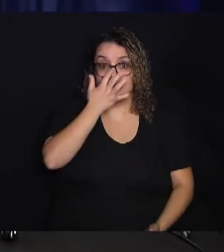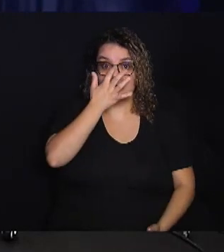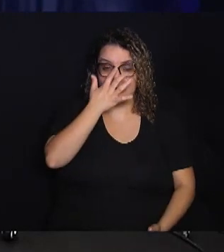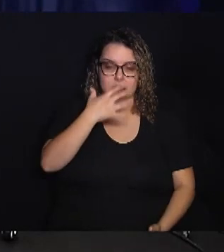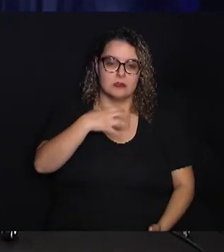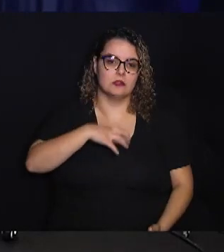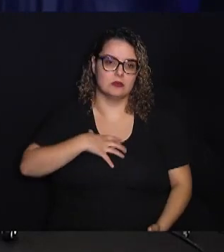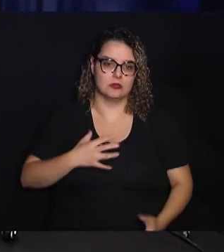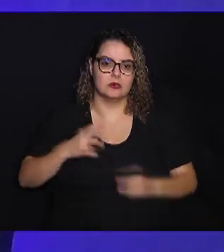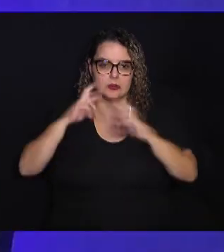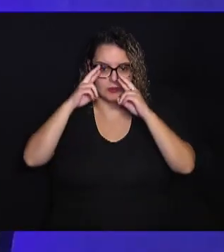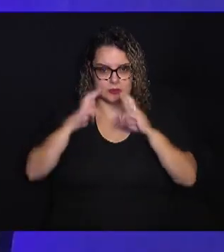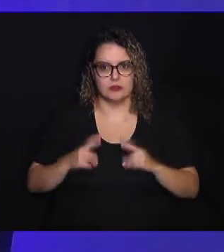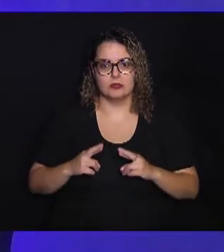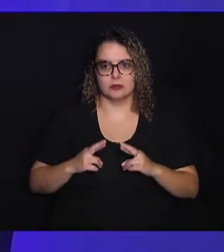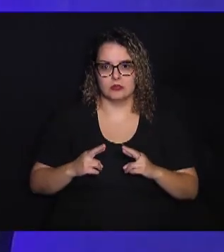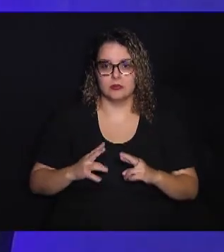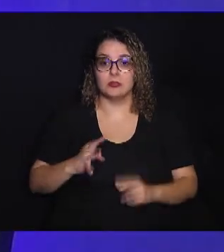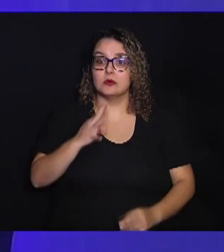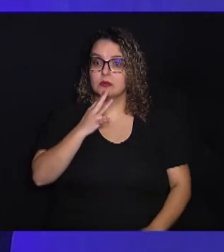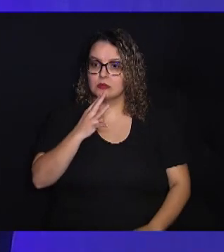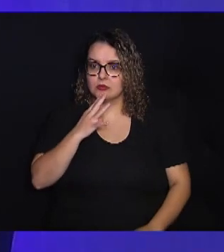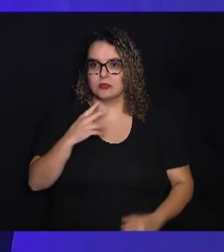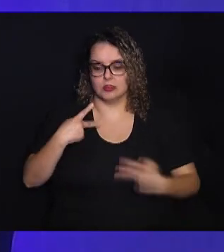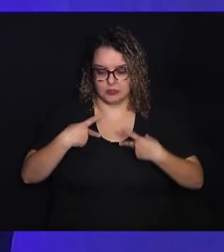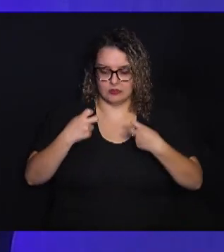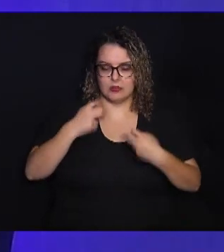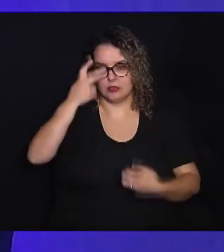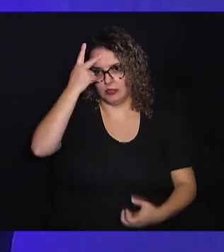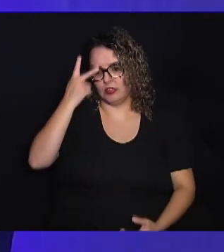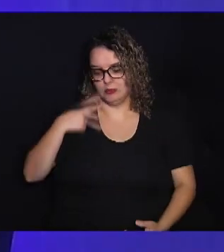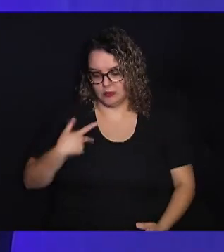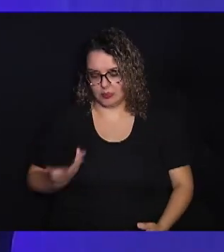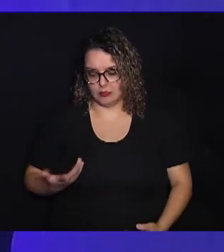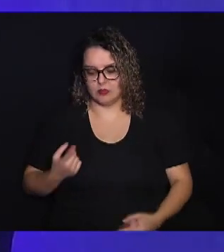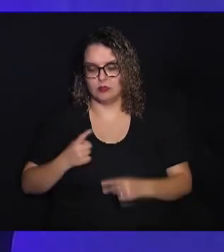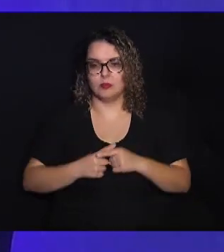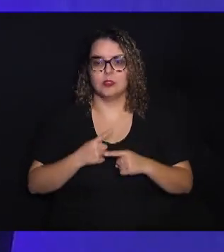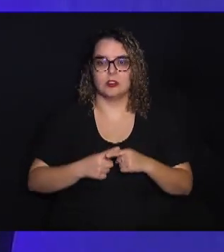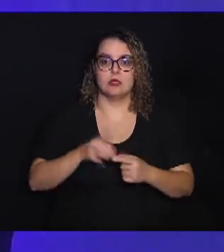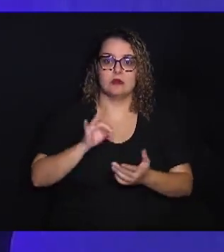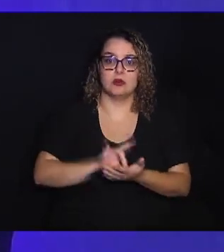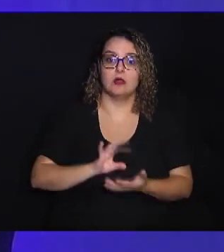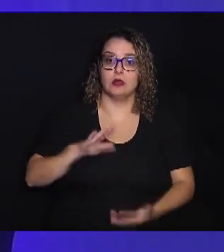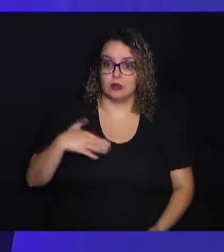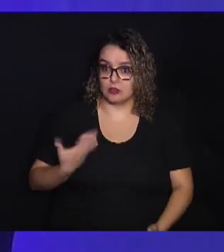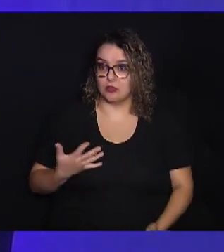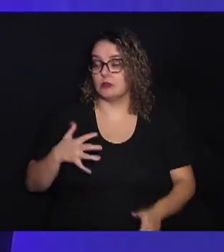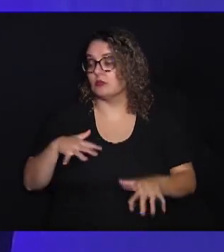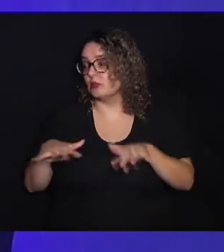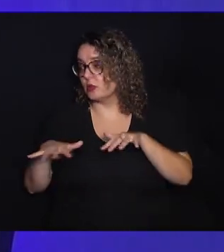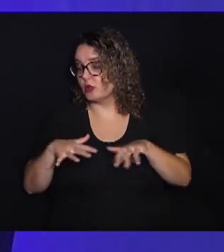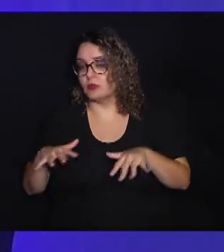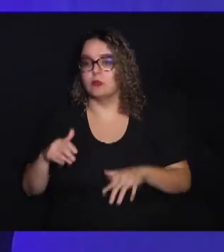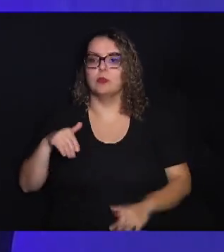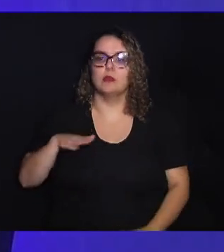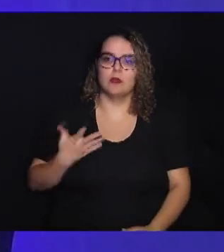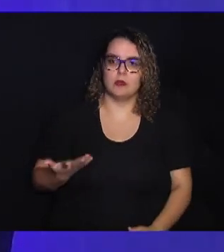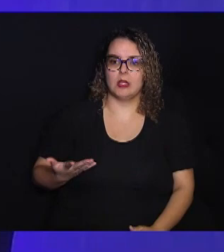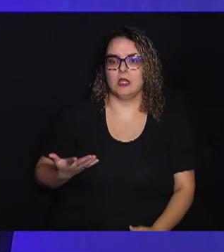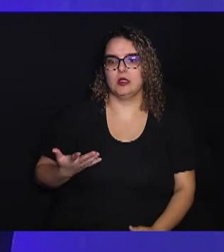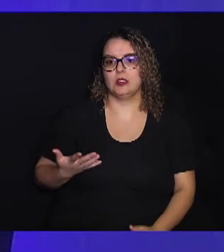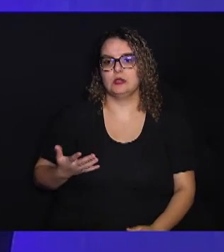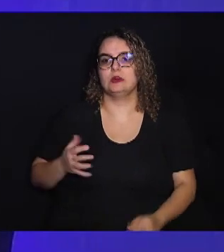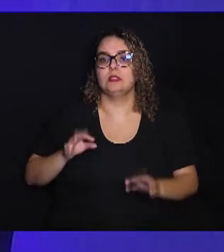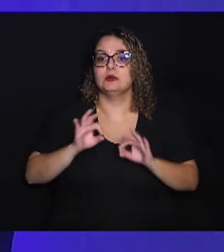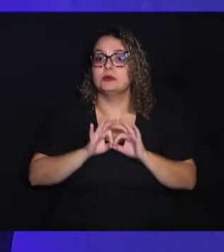muito respeitosa, eles também vão se conhecendo e se autoconhecendo, né? Porque na verdade quando você vai fazendo um movimento, por mais que sejam movimentos assim bem